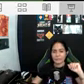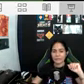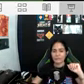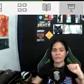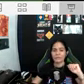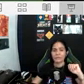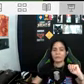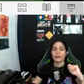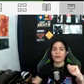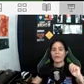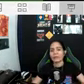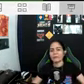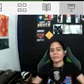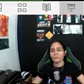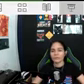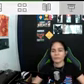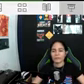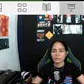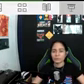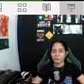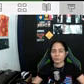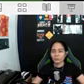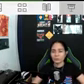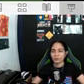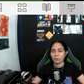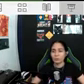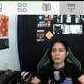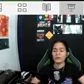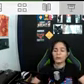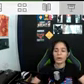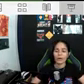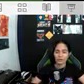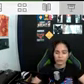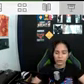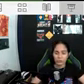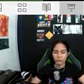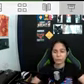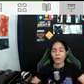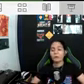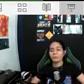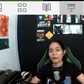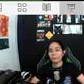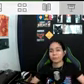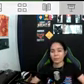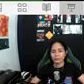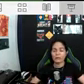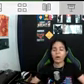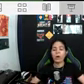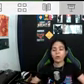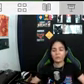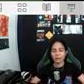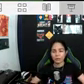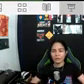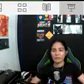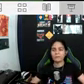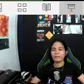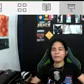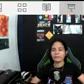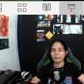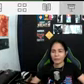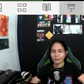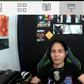para vocês, elas estão relacionadas com os fatores de estudo. Então, cada estudo vai poder ou